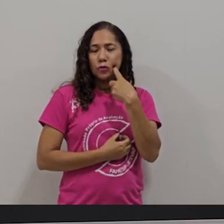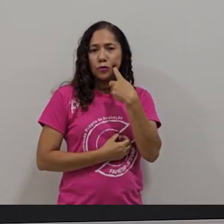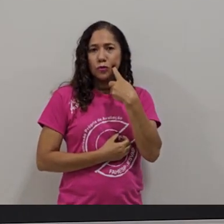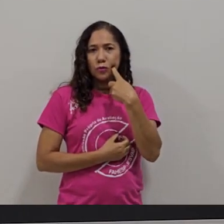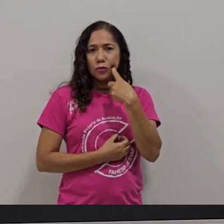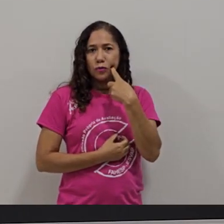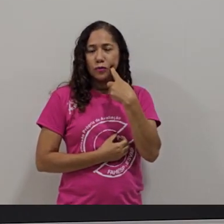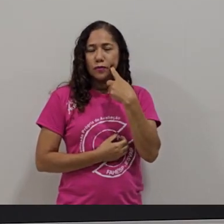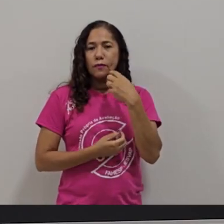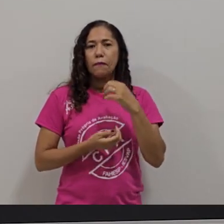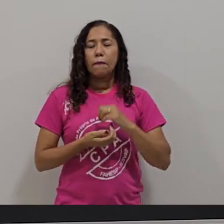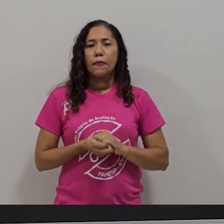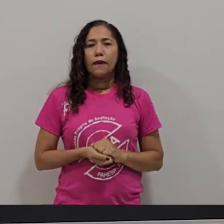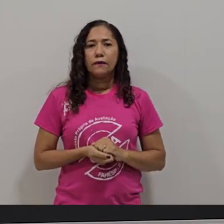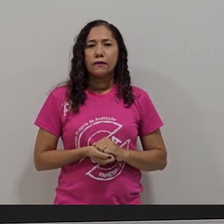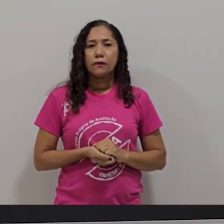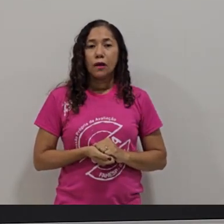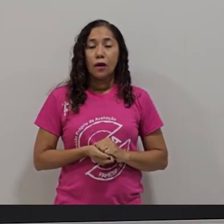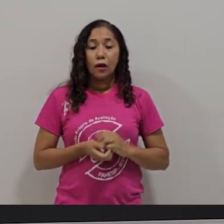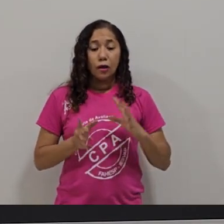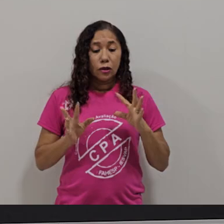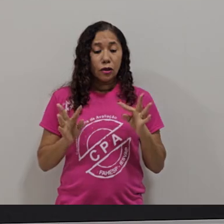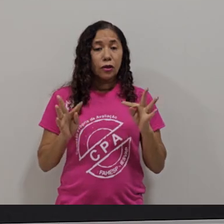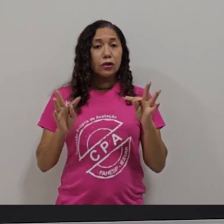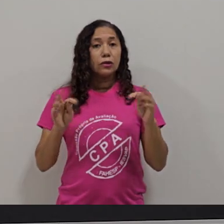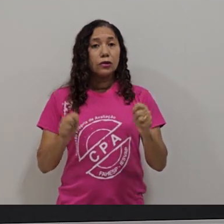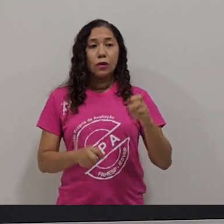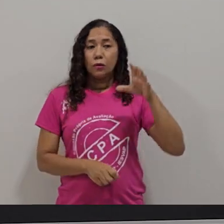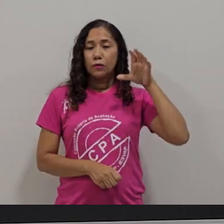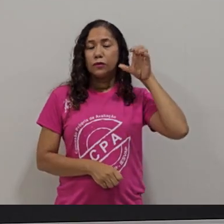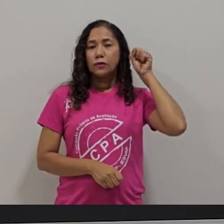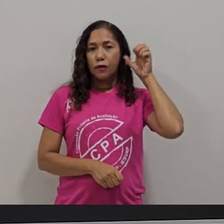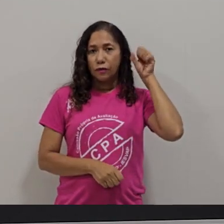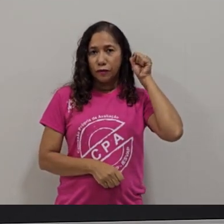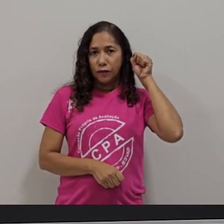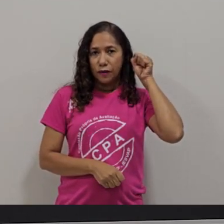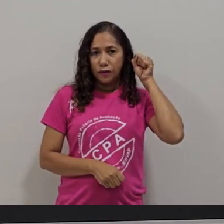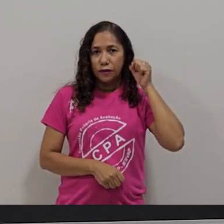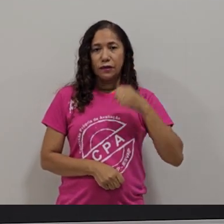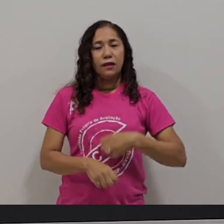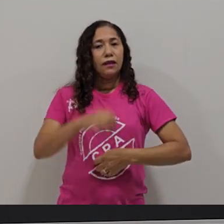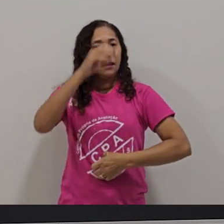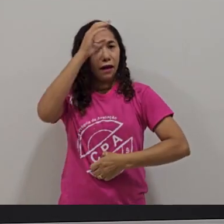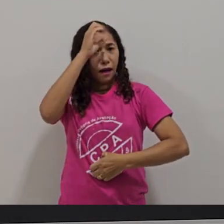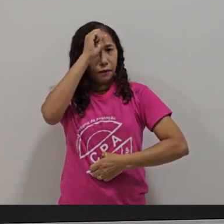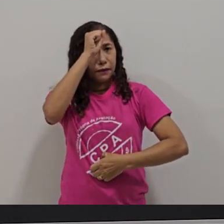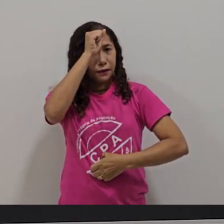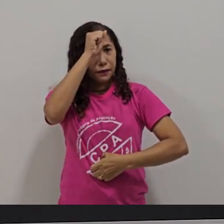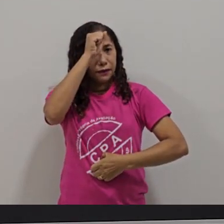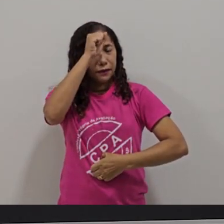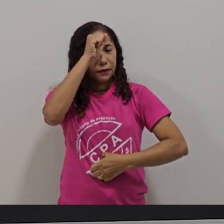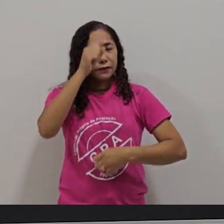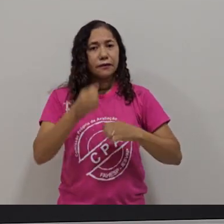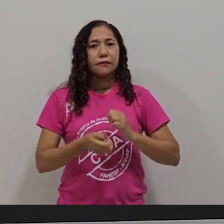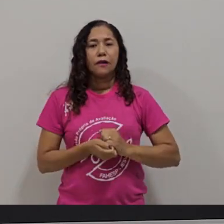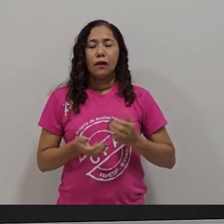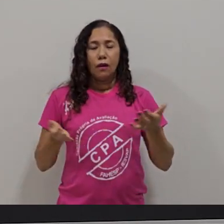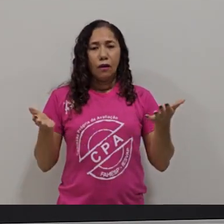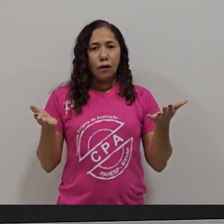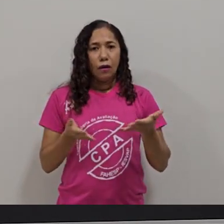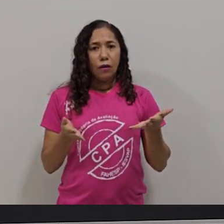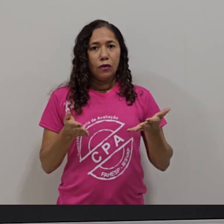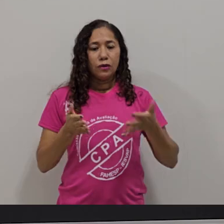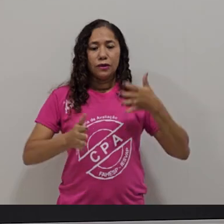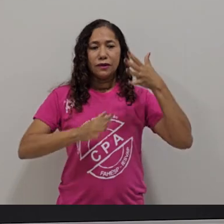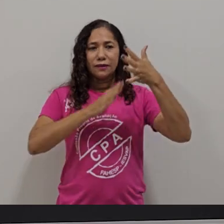né, nós somos ouvintes e aprendizes, né? Então, hoje